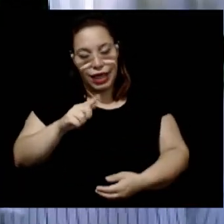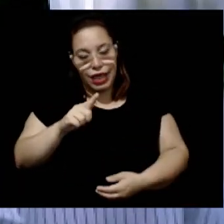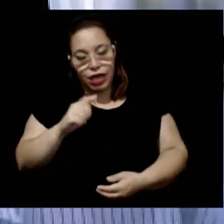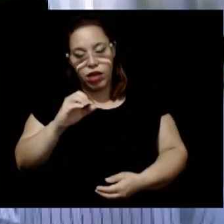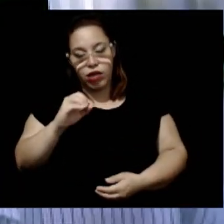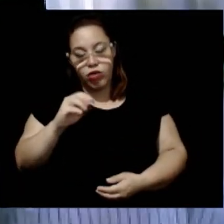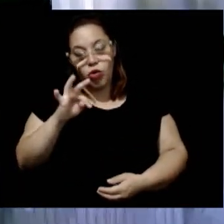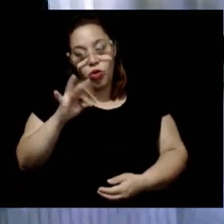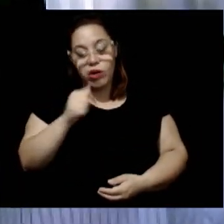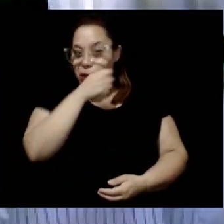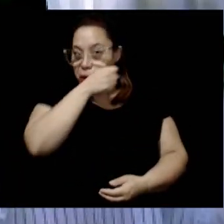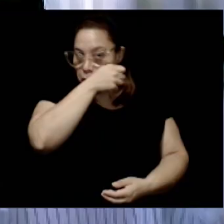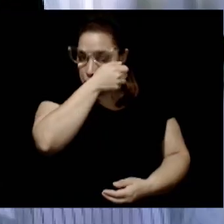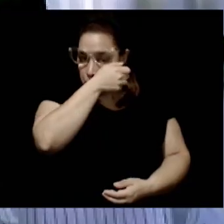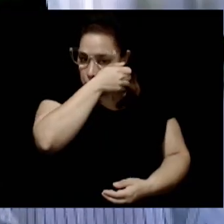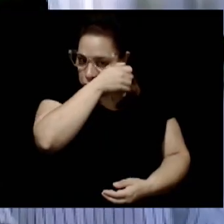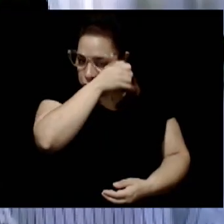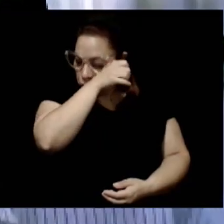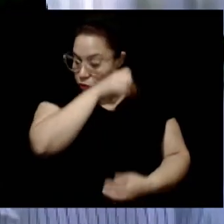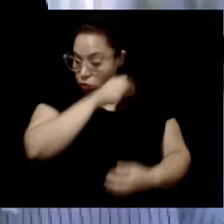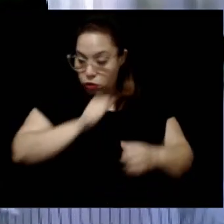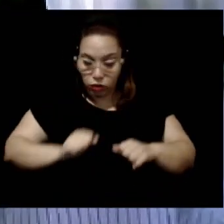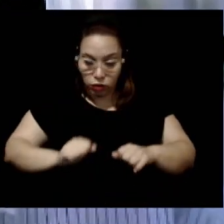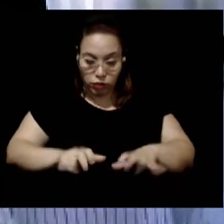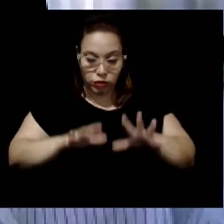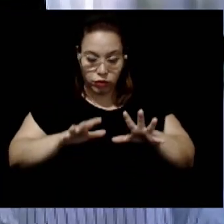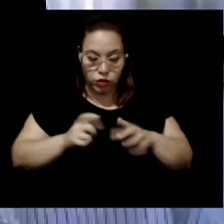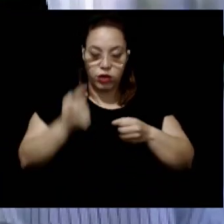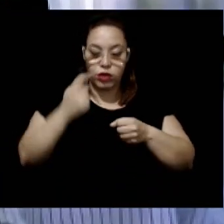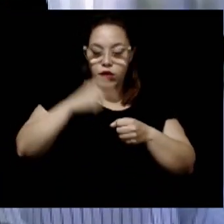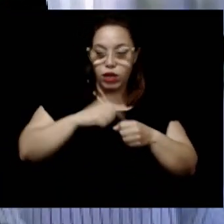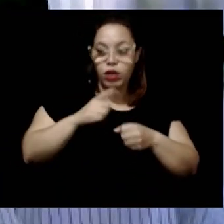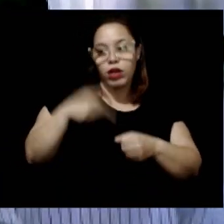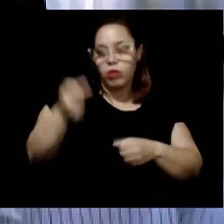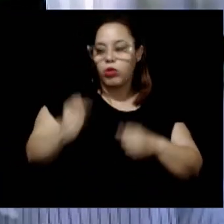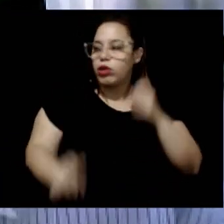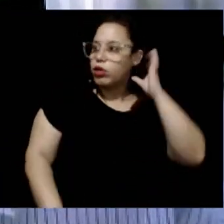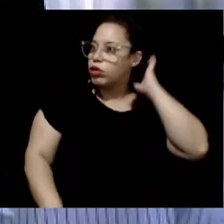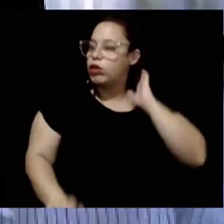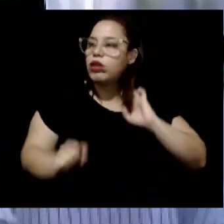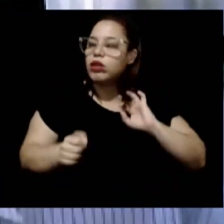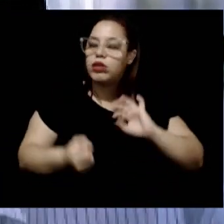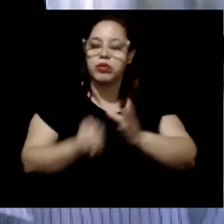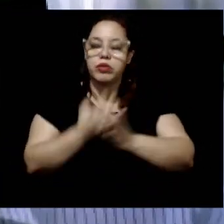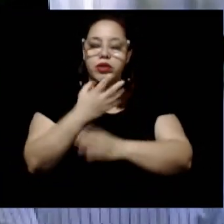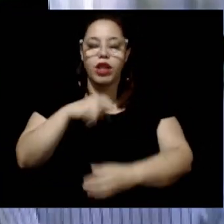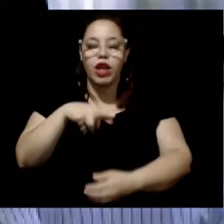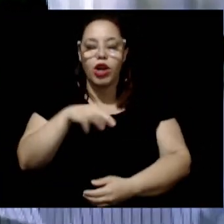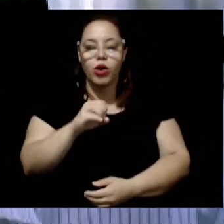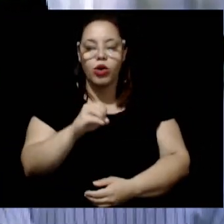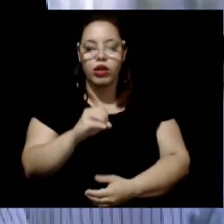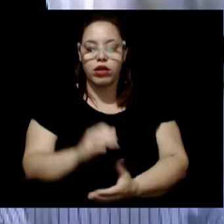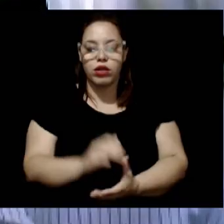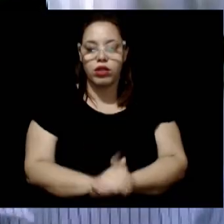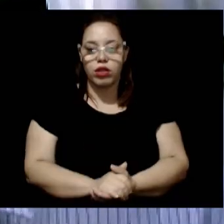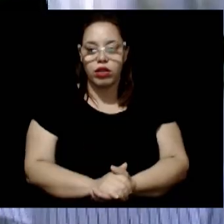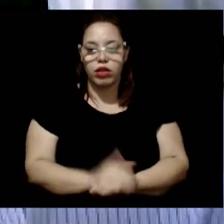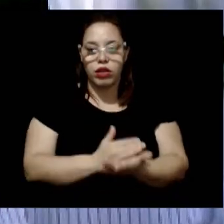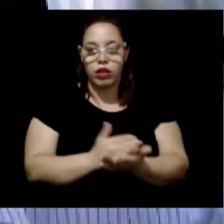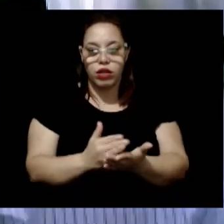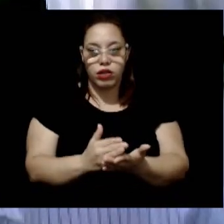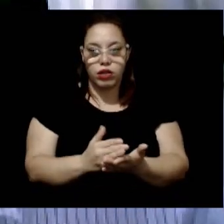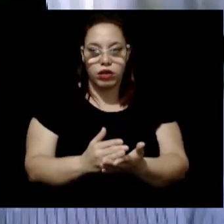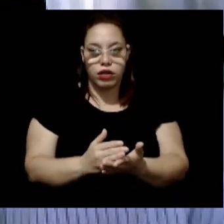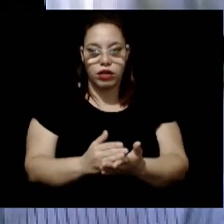E a manifestação eu vou voltar nisso um pouco depois. A manifestação da gota pode começar com crises de artrite,